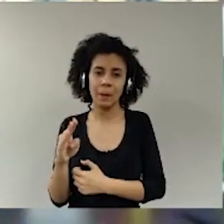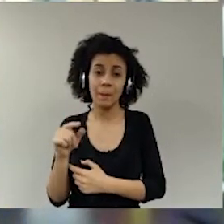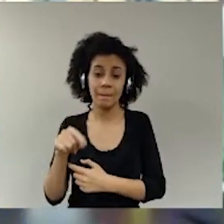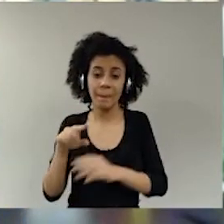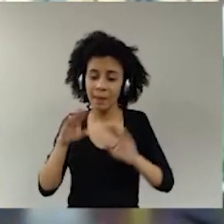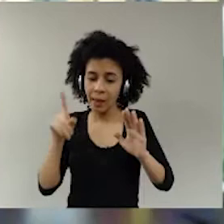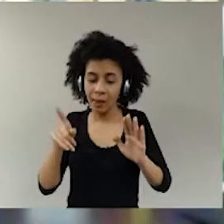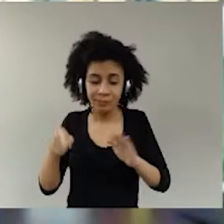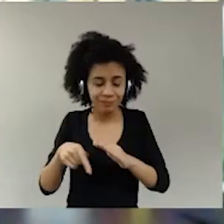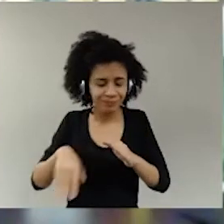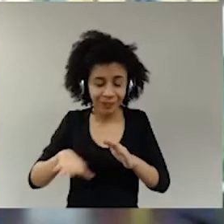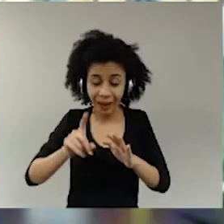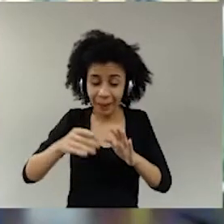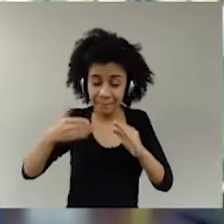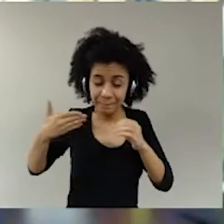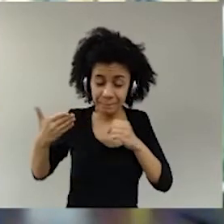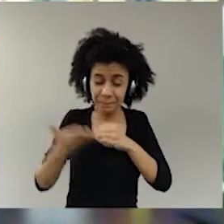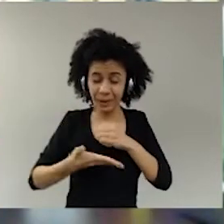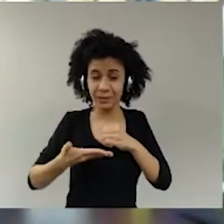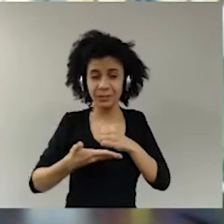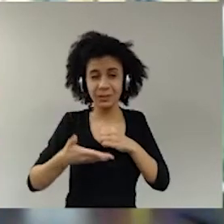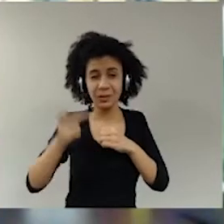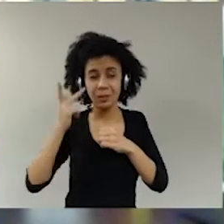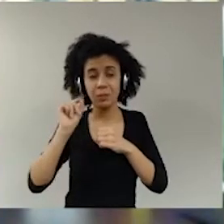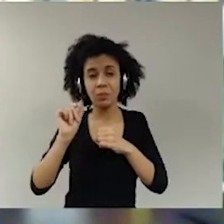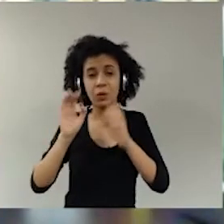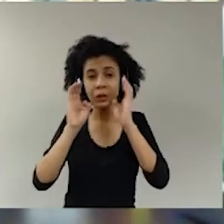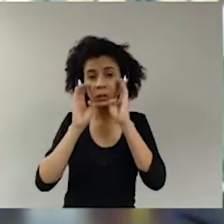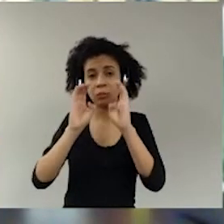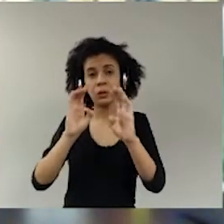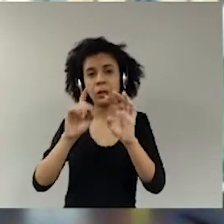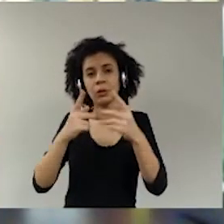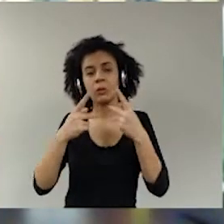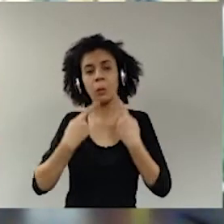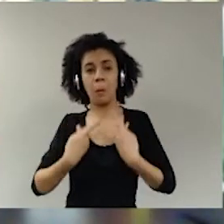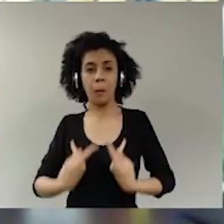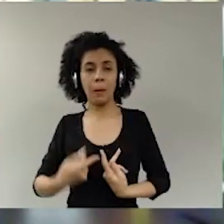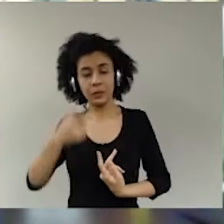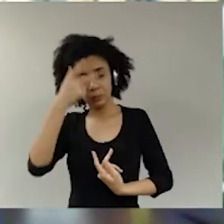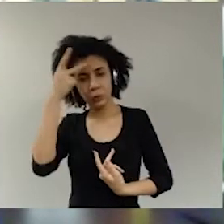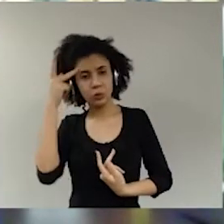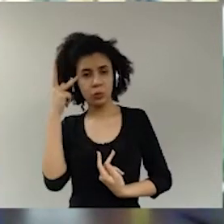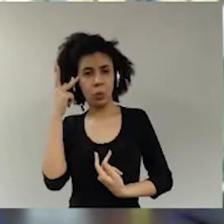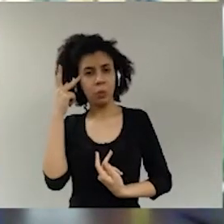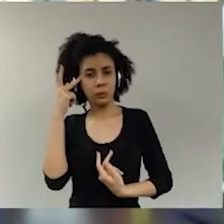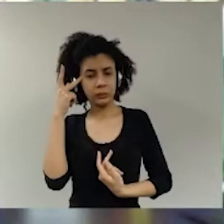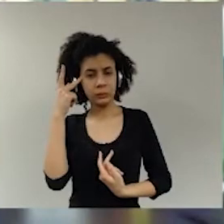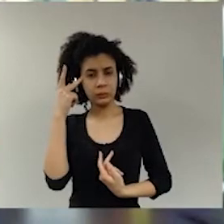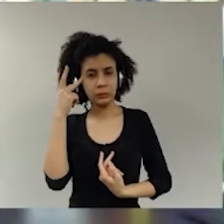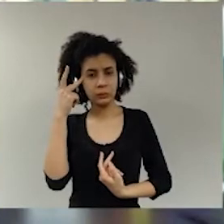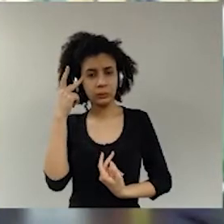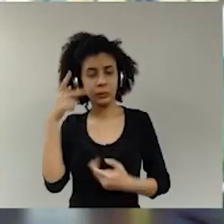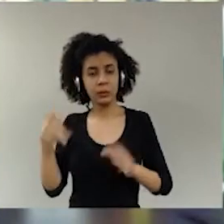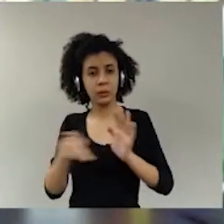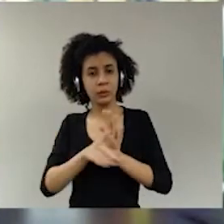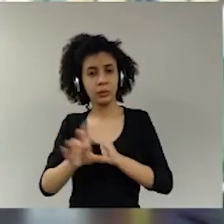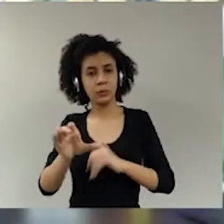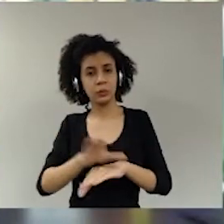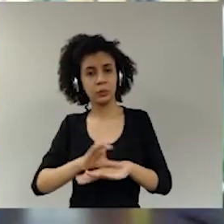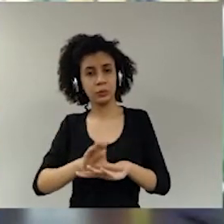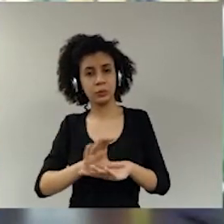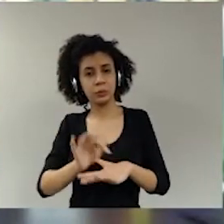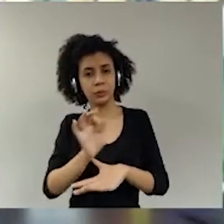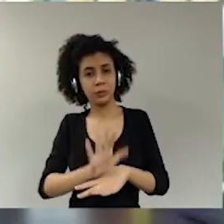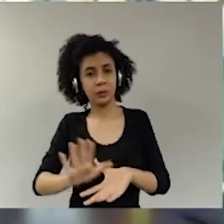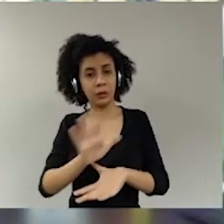como princípio básico da dignidade da pessoa humana. como pilar fundamental da Constituição Federal.